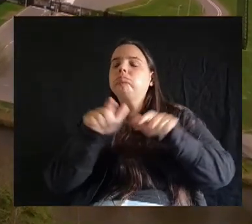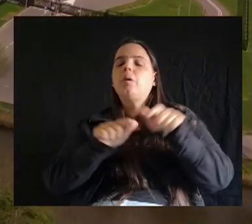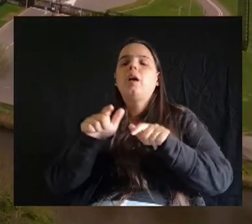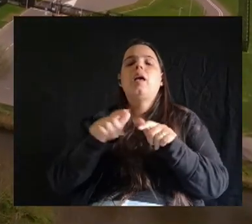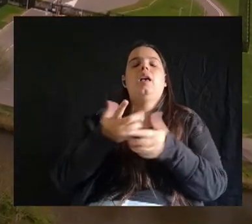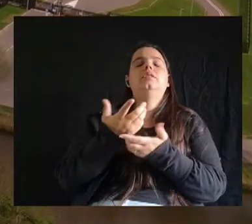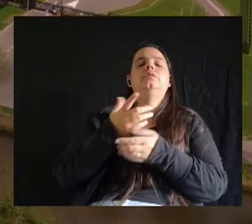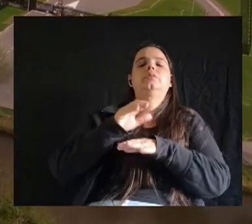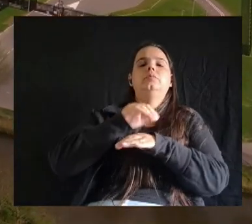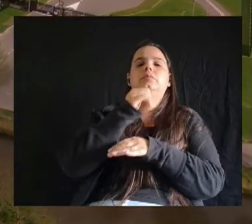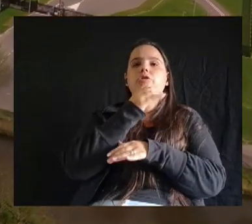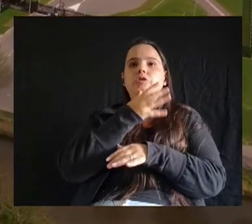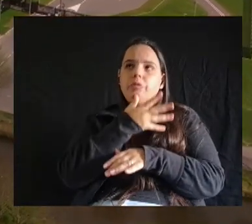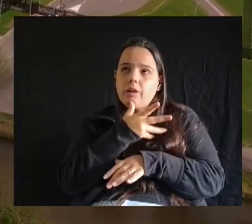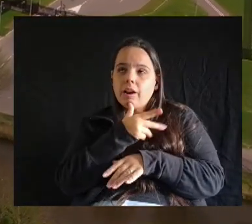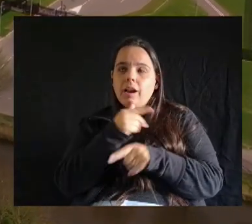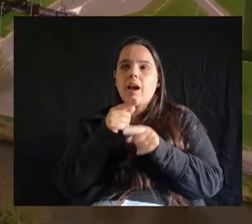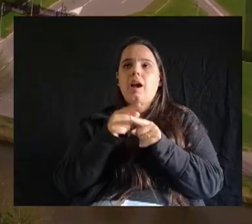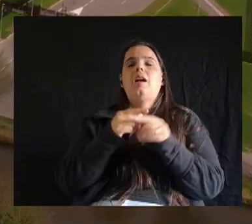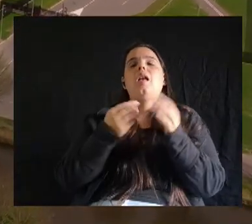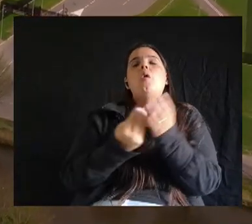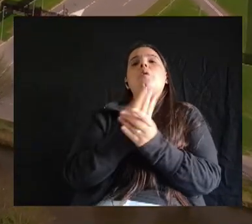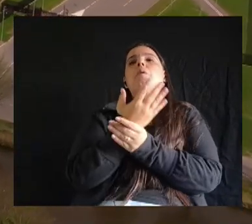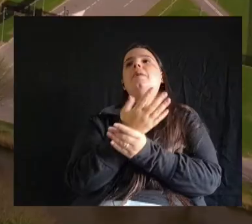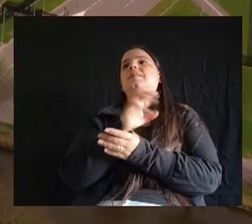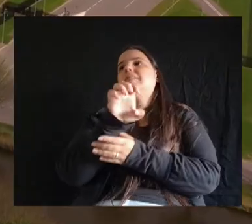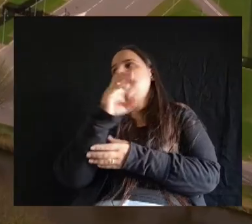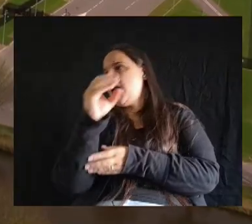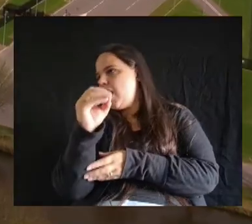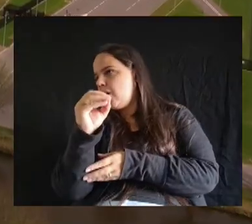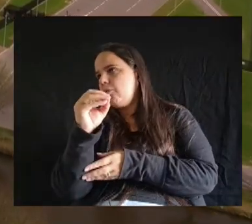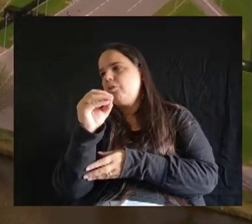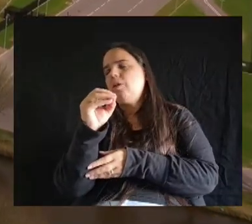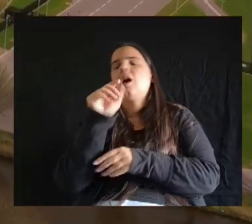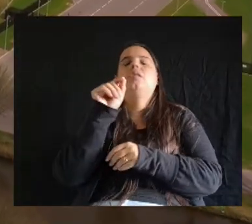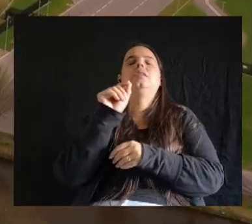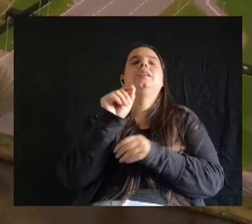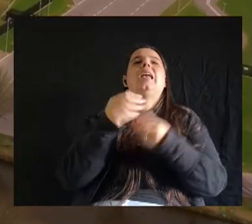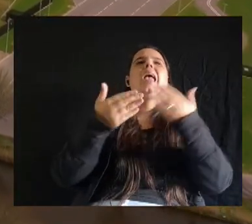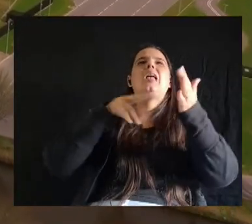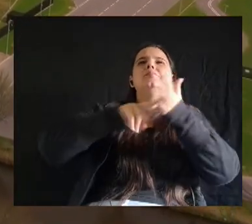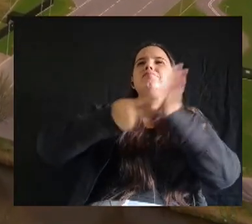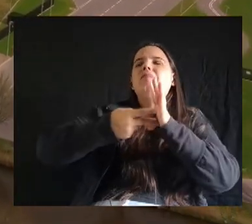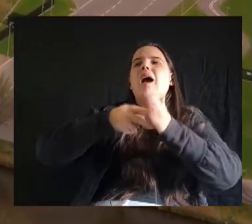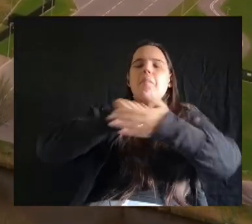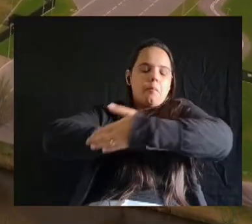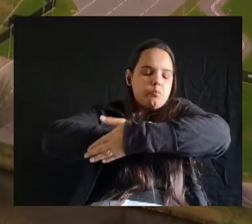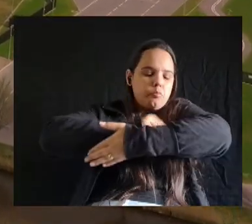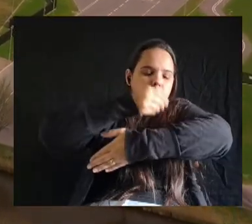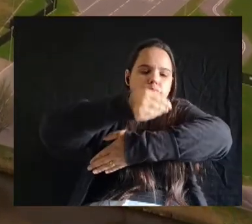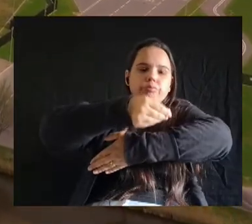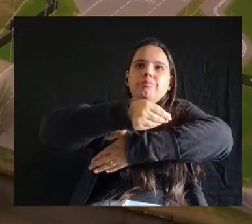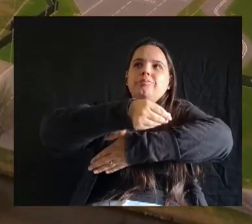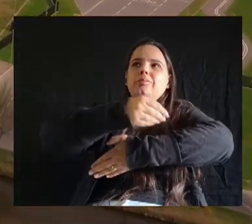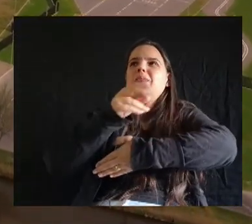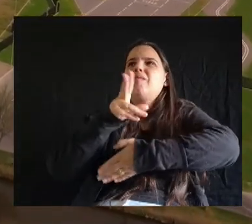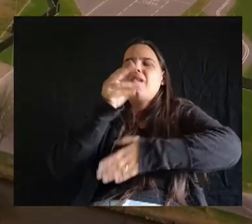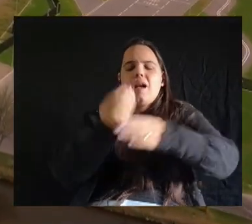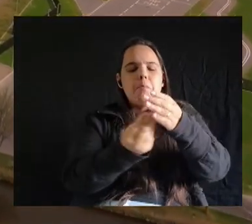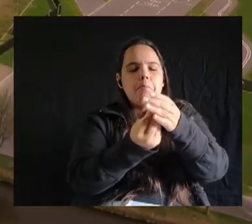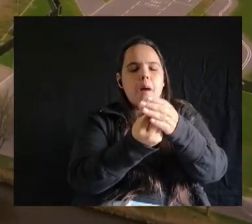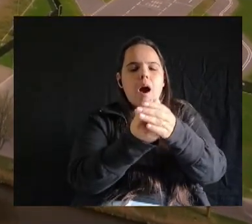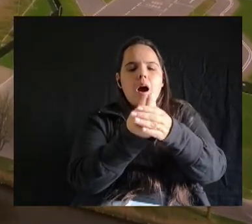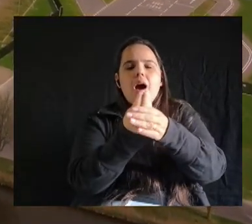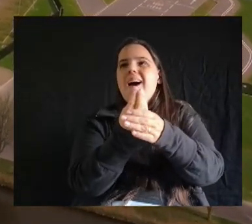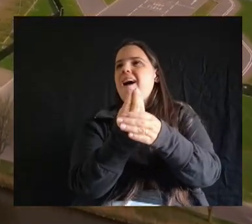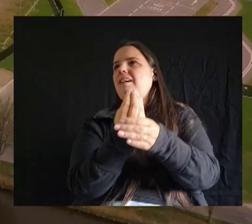verdade, ele é o início desse processo, a gente brinca que ele é uma semente que vai iniciar o crescimento, né, a criação desse ecossistema aqui na